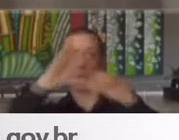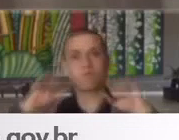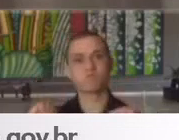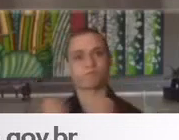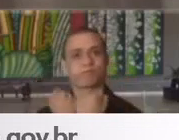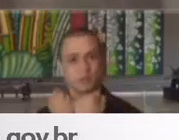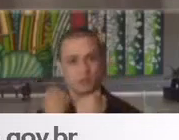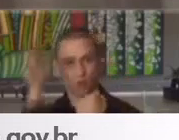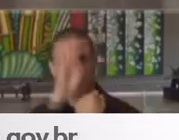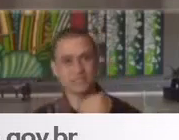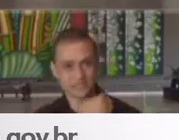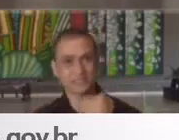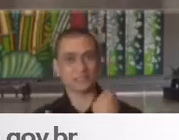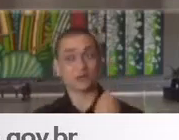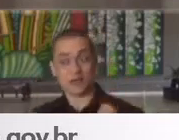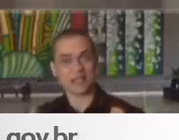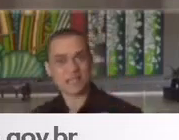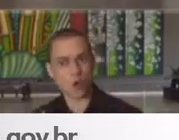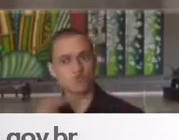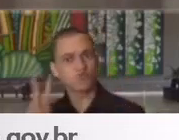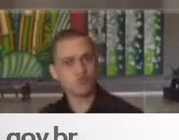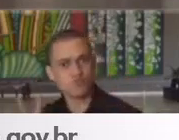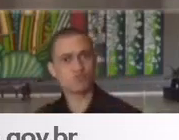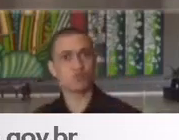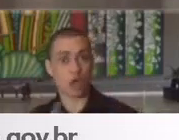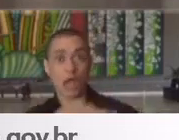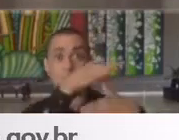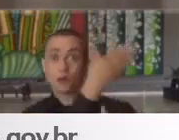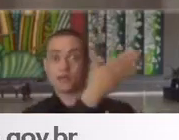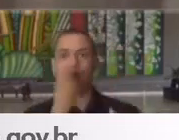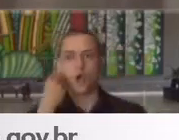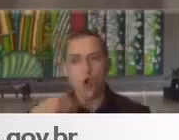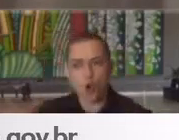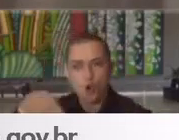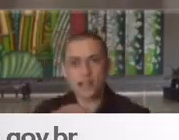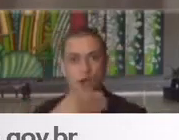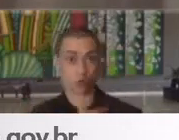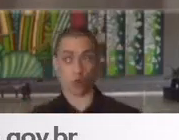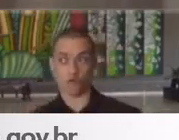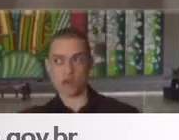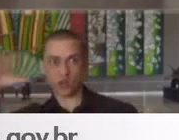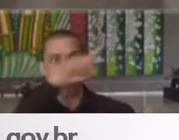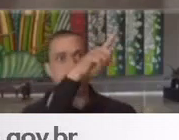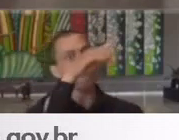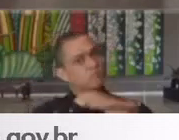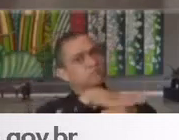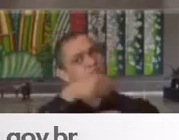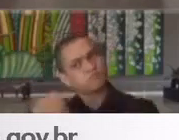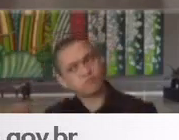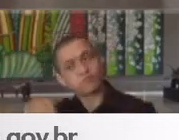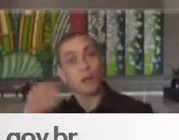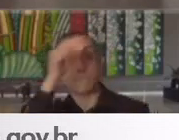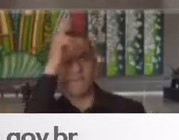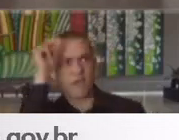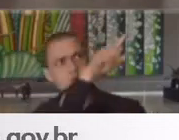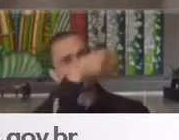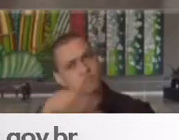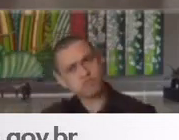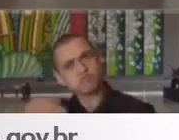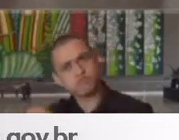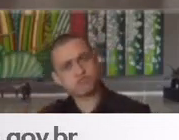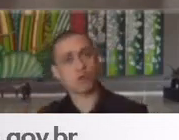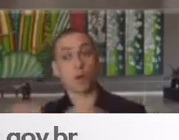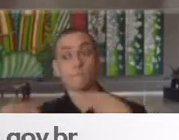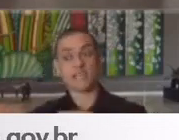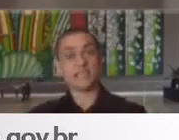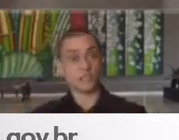dos brasileiros, da saúde dos brasileiros, orientando governadores e governadoras, orientando prefeitos e prefeitas, ministros